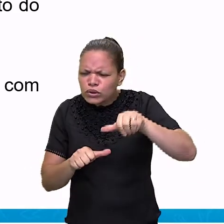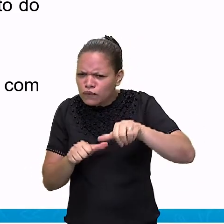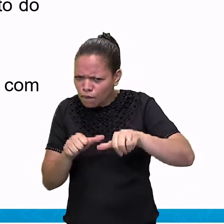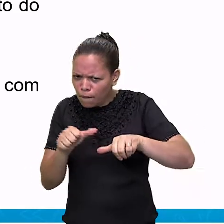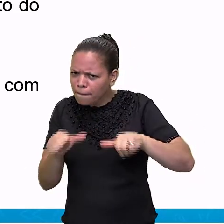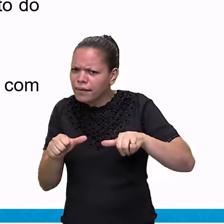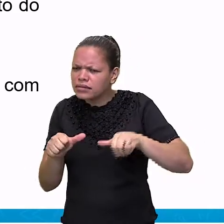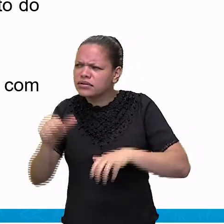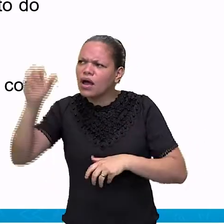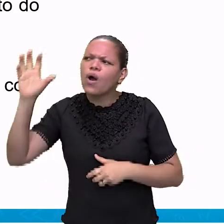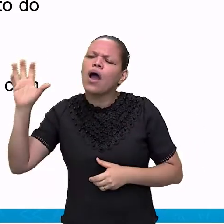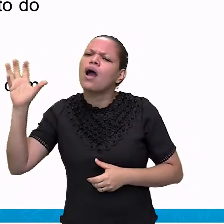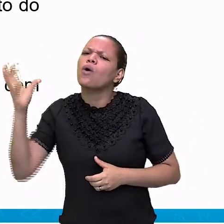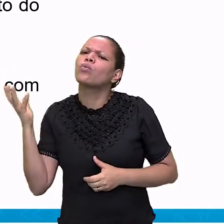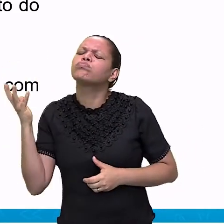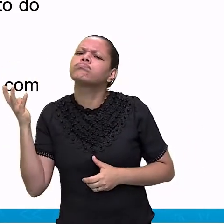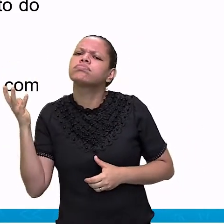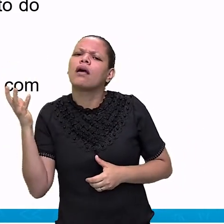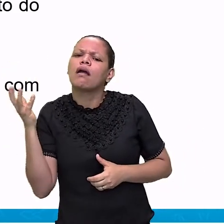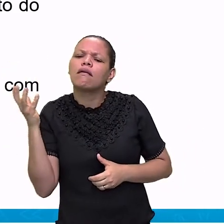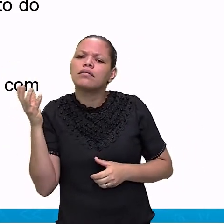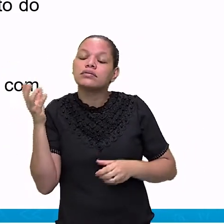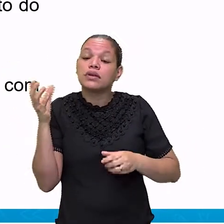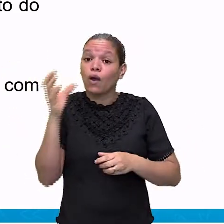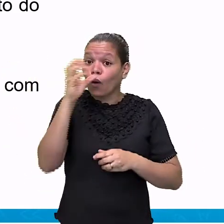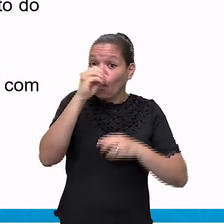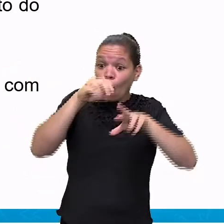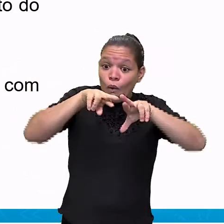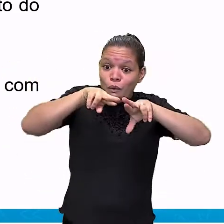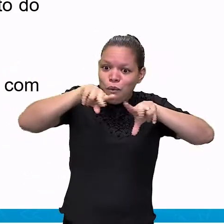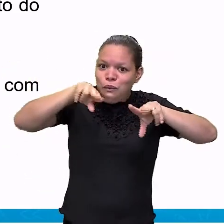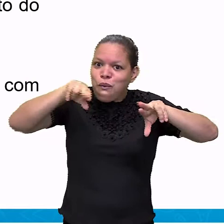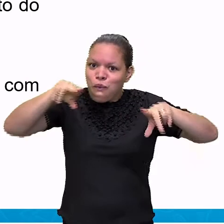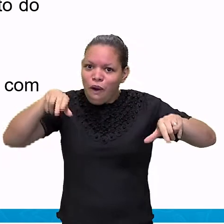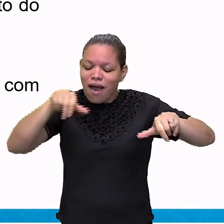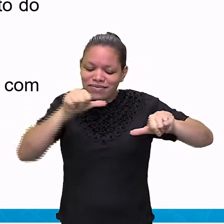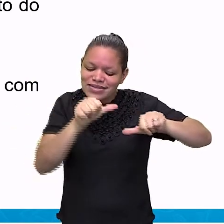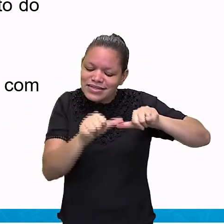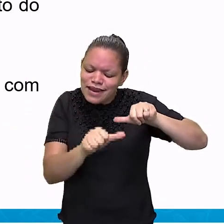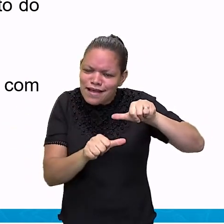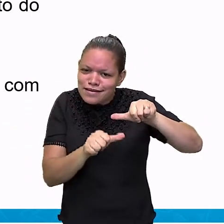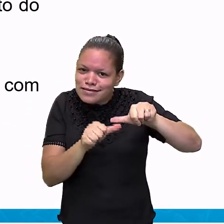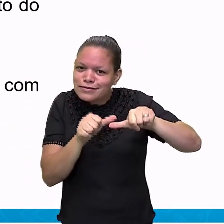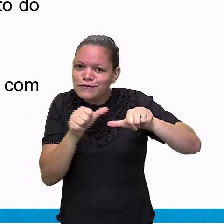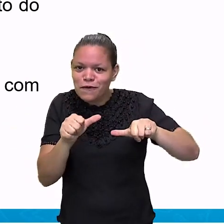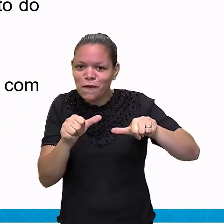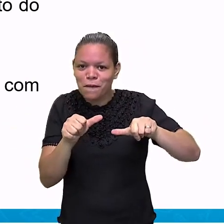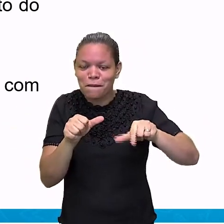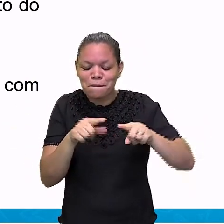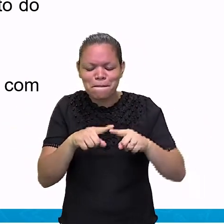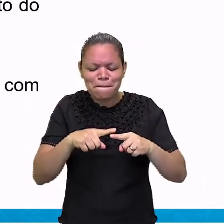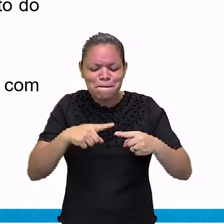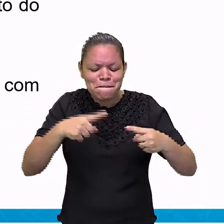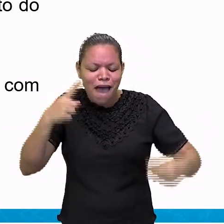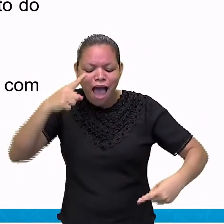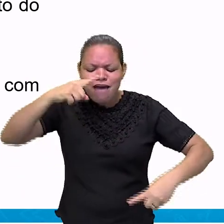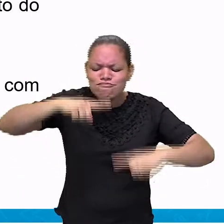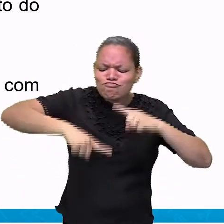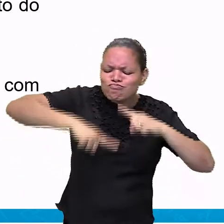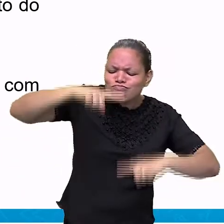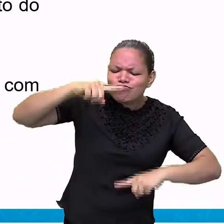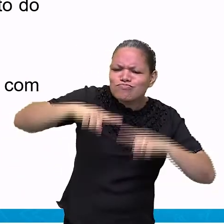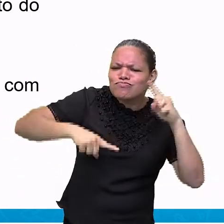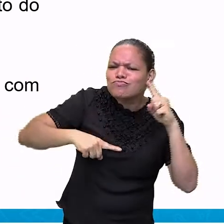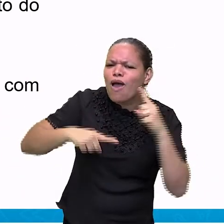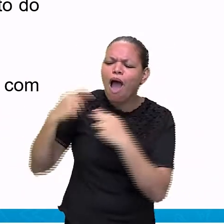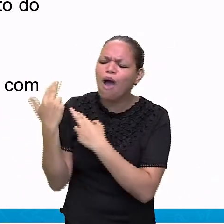física ocorre quando o objeto muda, mas o material é feito, continua o